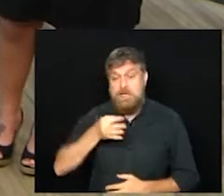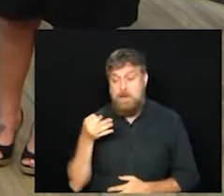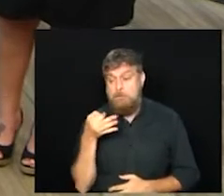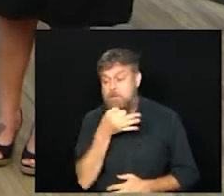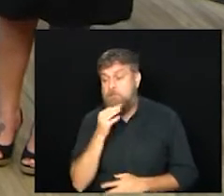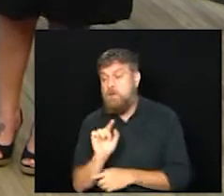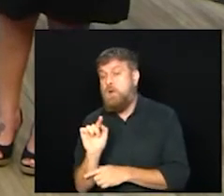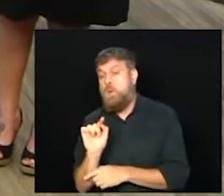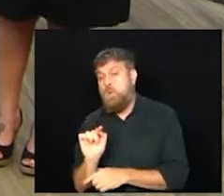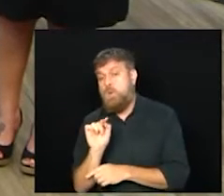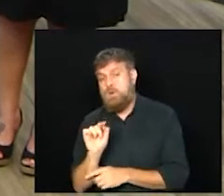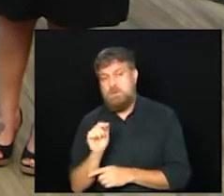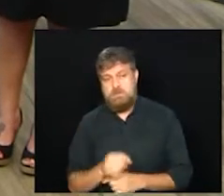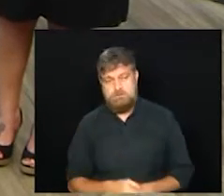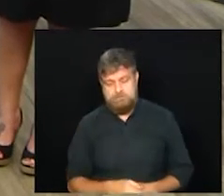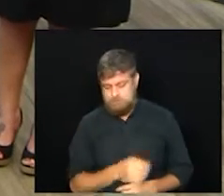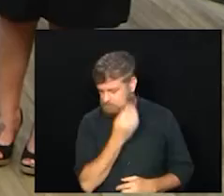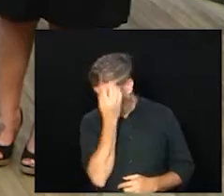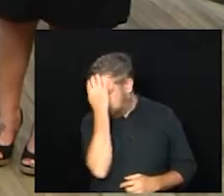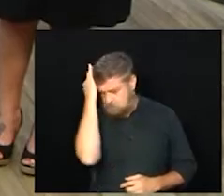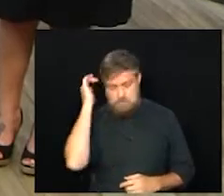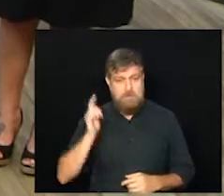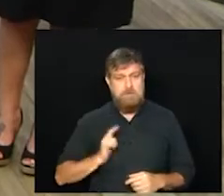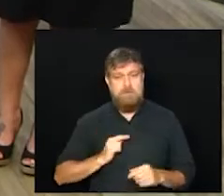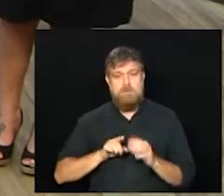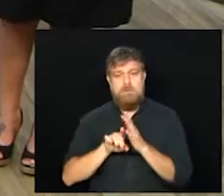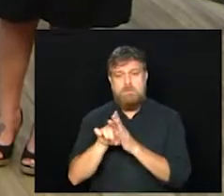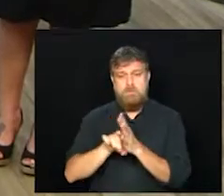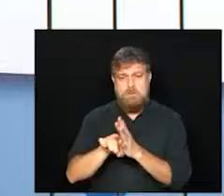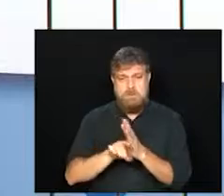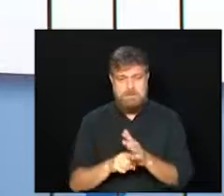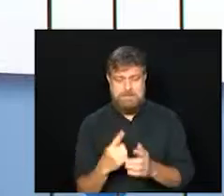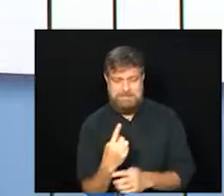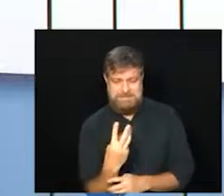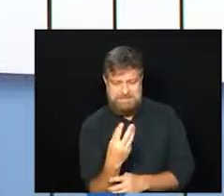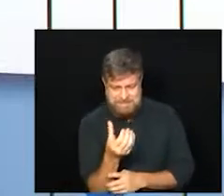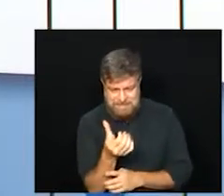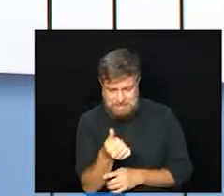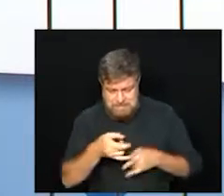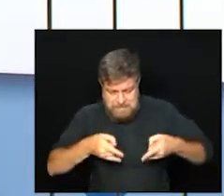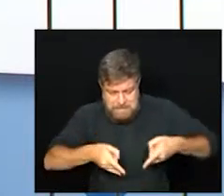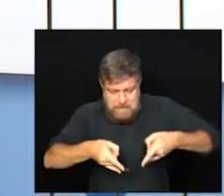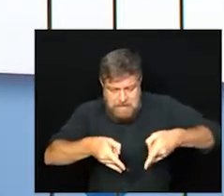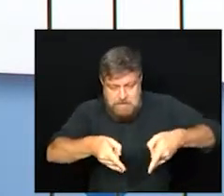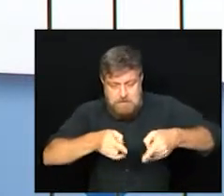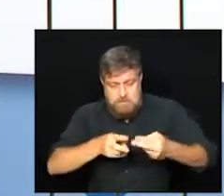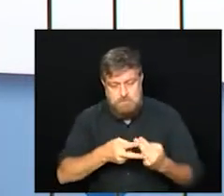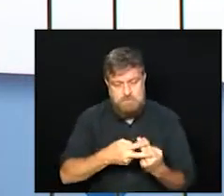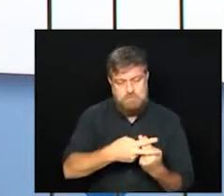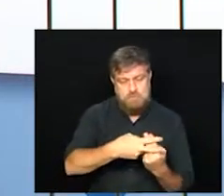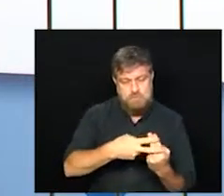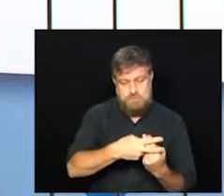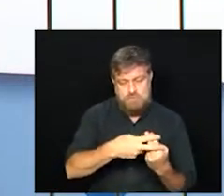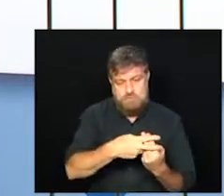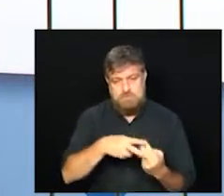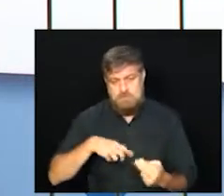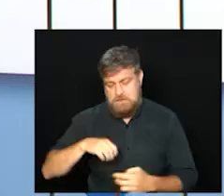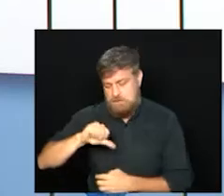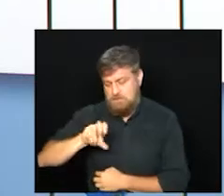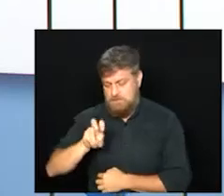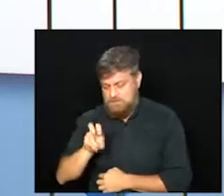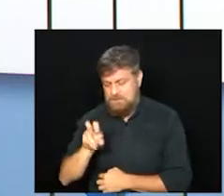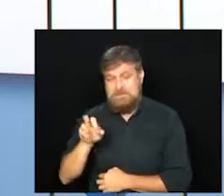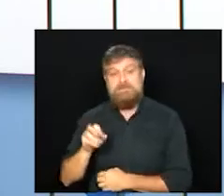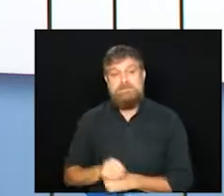de acordo com esse levantamento, dos 136 leitos disponíveis no SUS municipal, 95